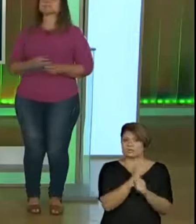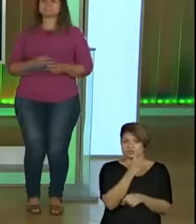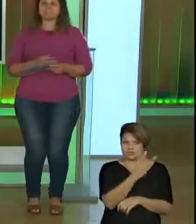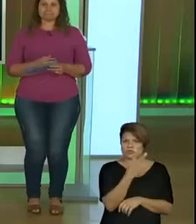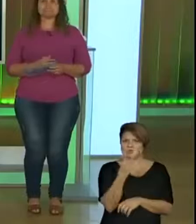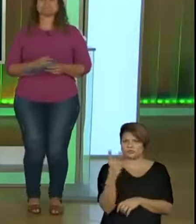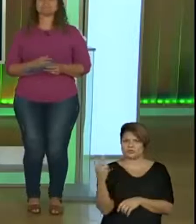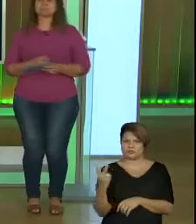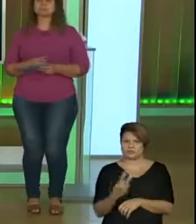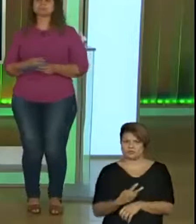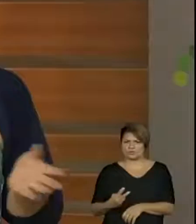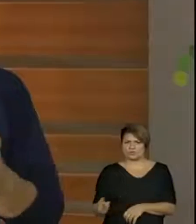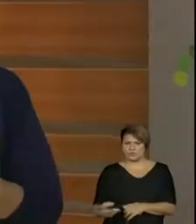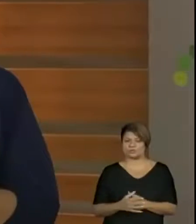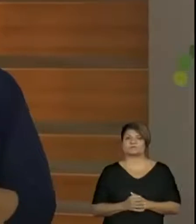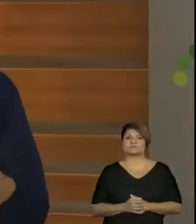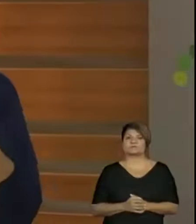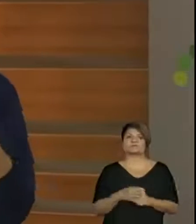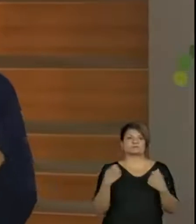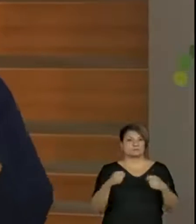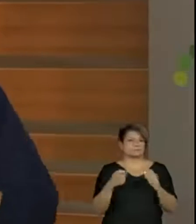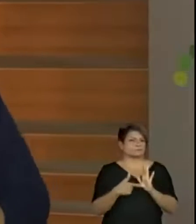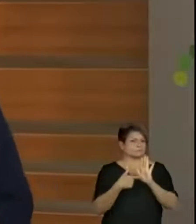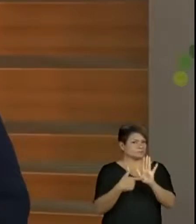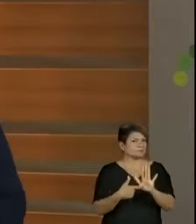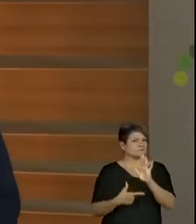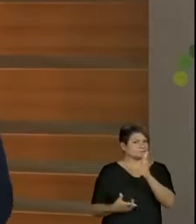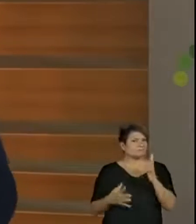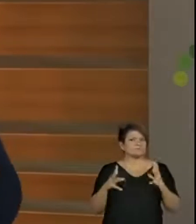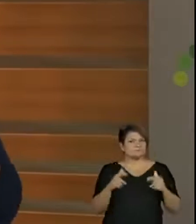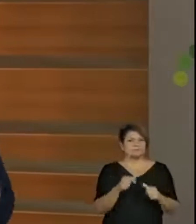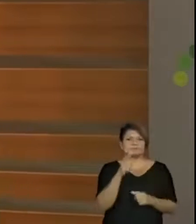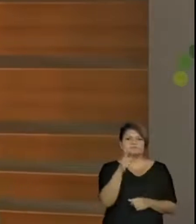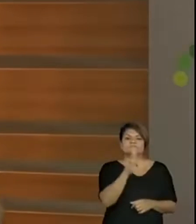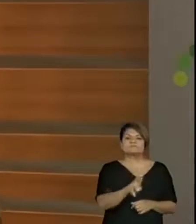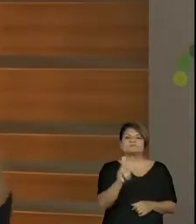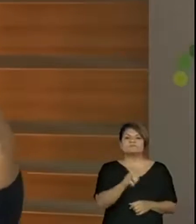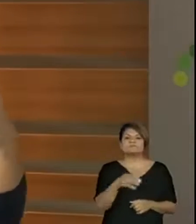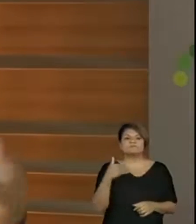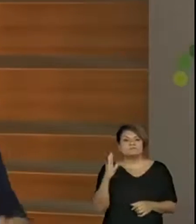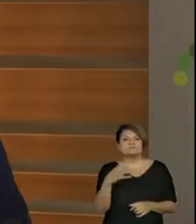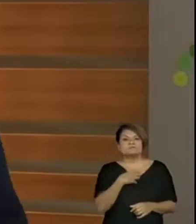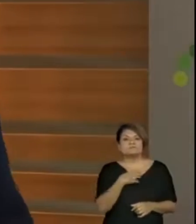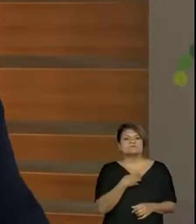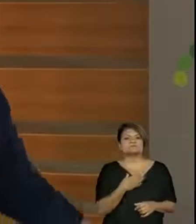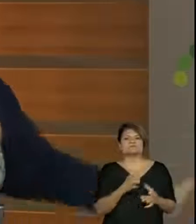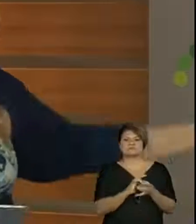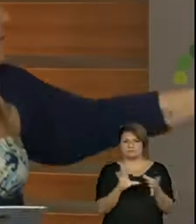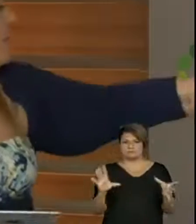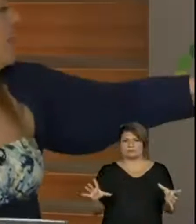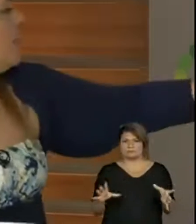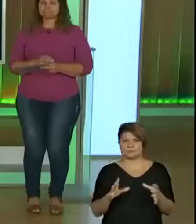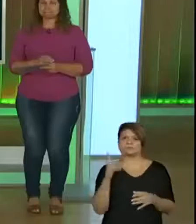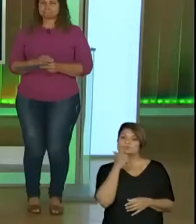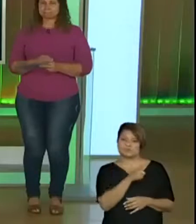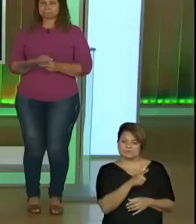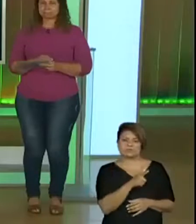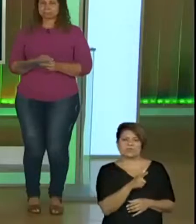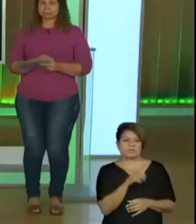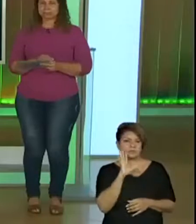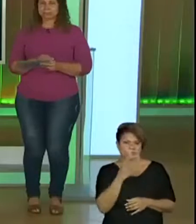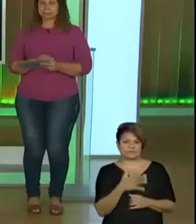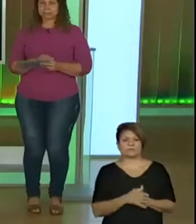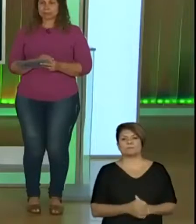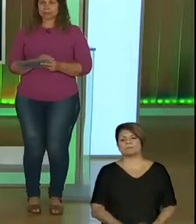gente precisa propor, né? Apresentar todos, mas vocês podem usar que vocês mais se sentem à vontade e conseguem chegar no resultado. Vamos